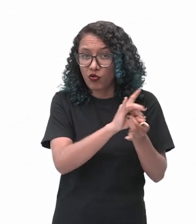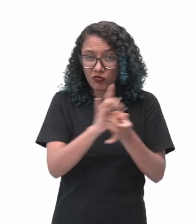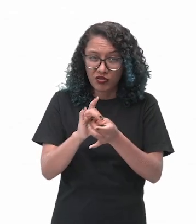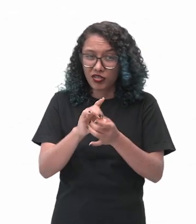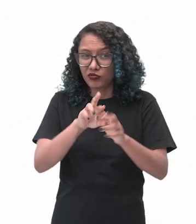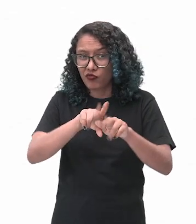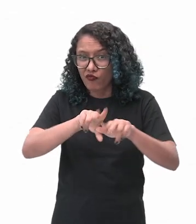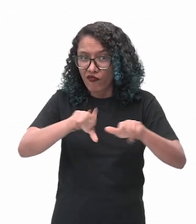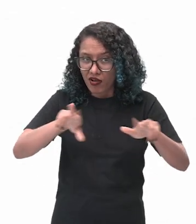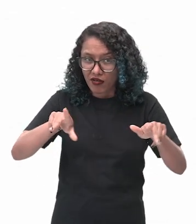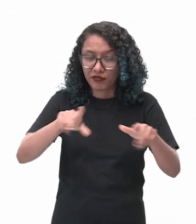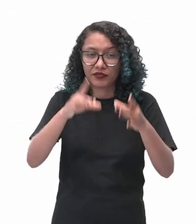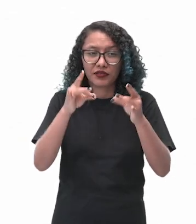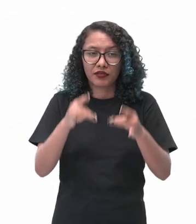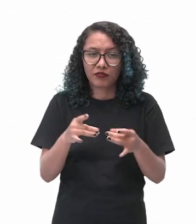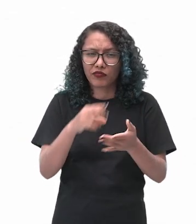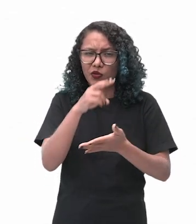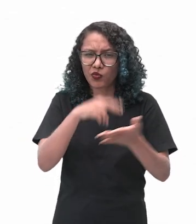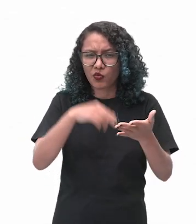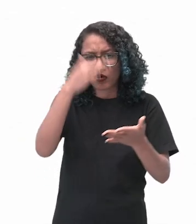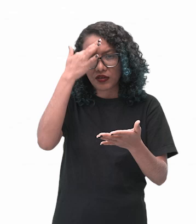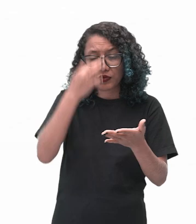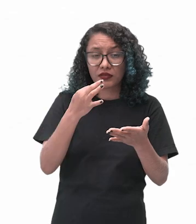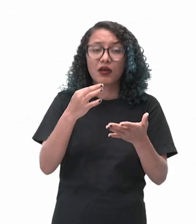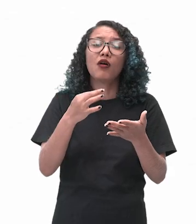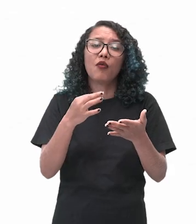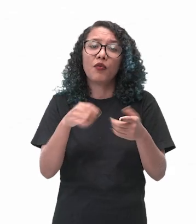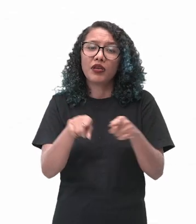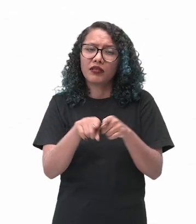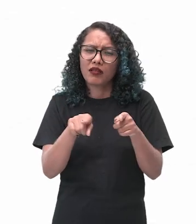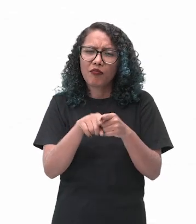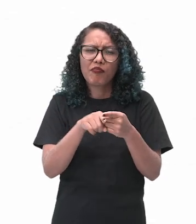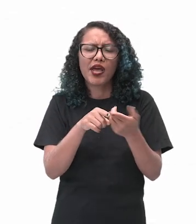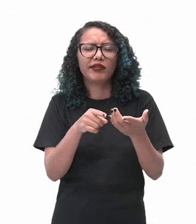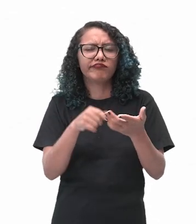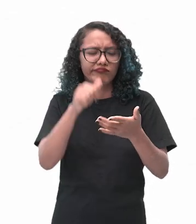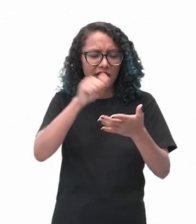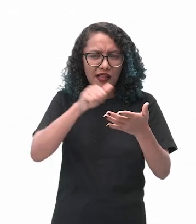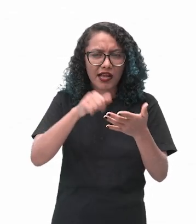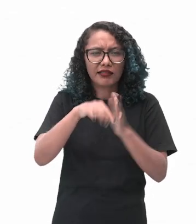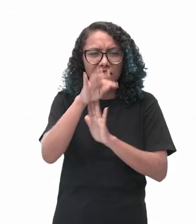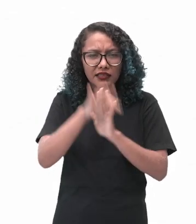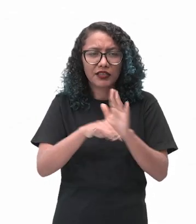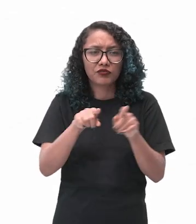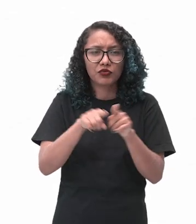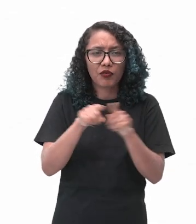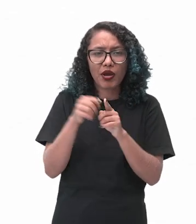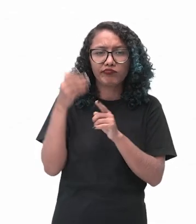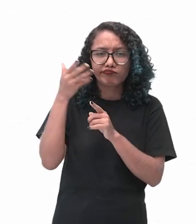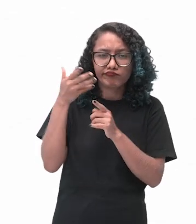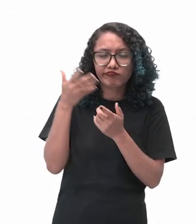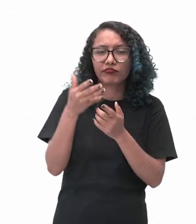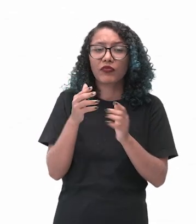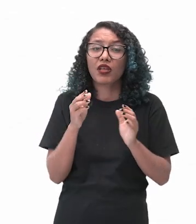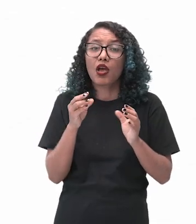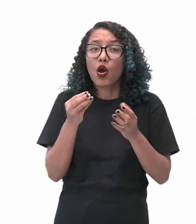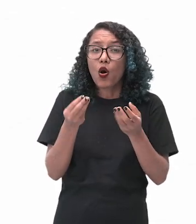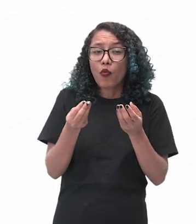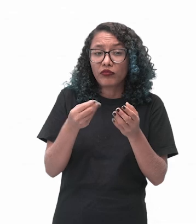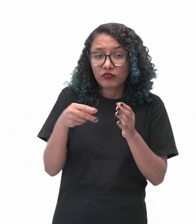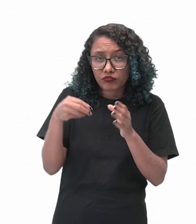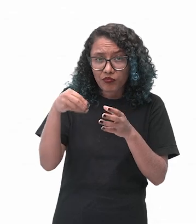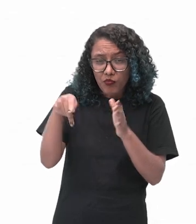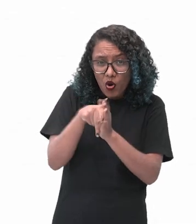detalhamento, leitura, interpretação e compreensão dos textos e discursos em língua inglesa acerca